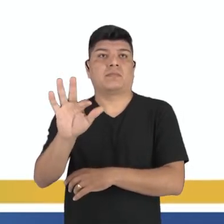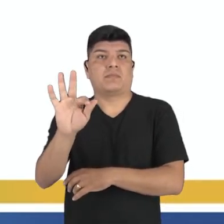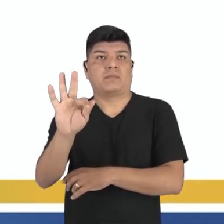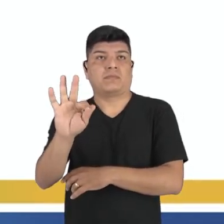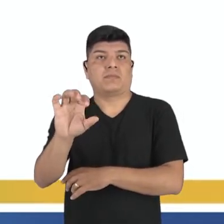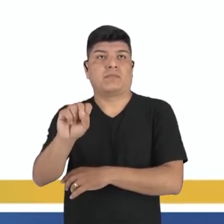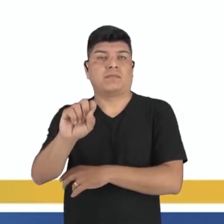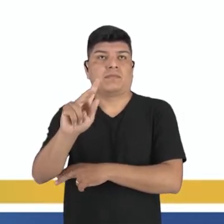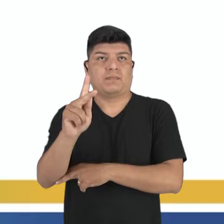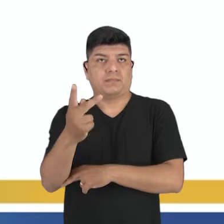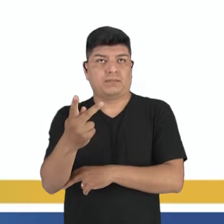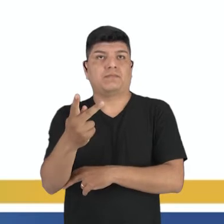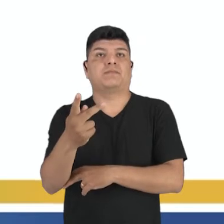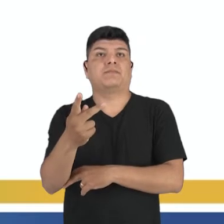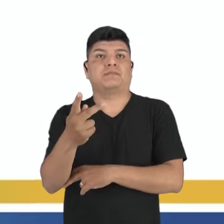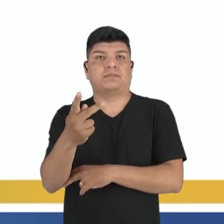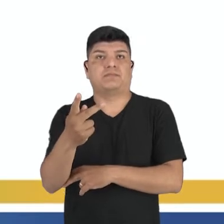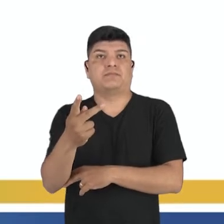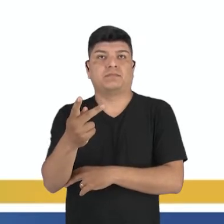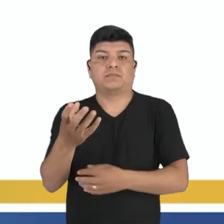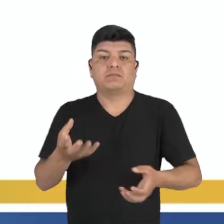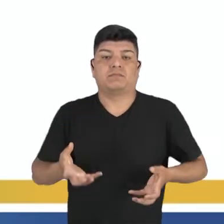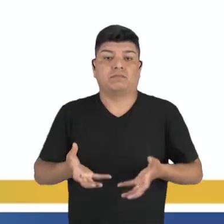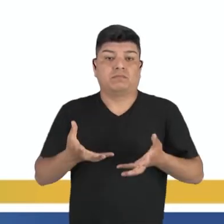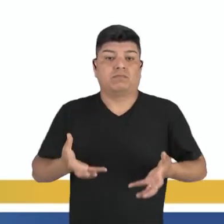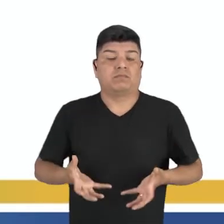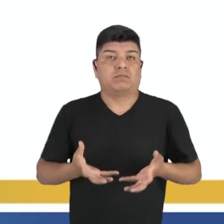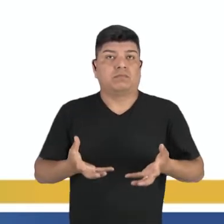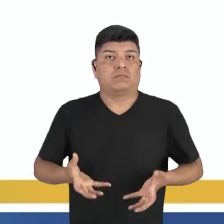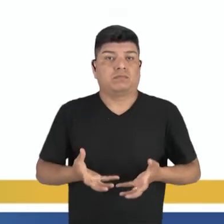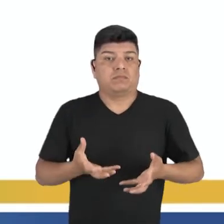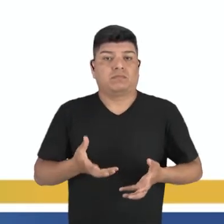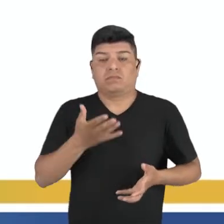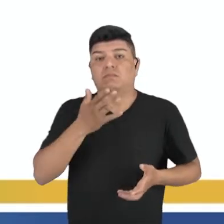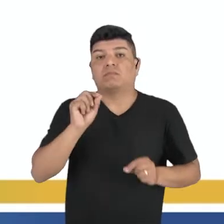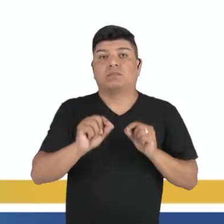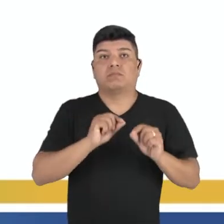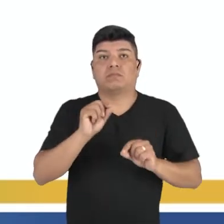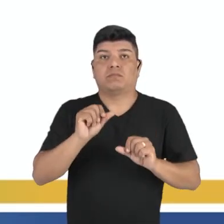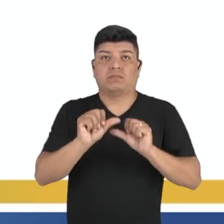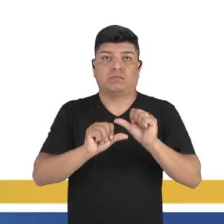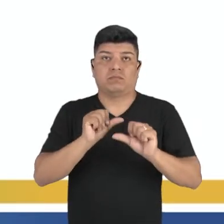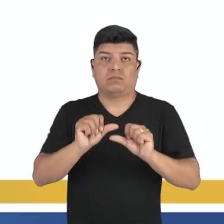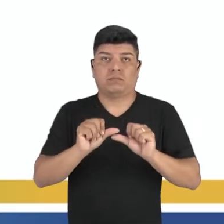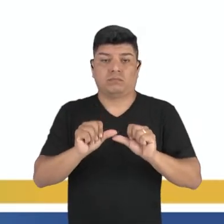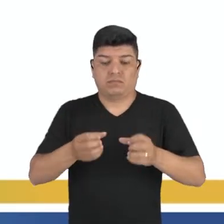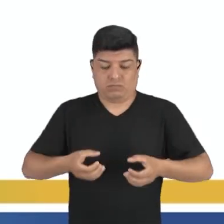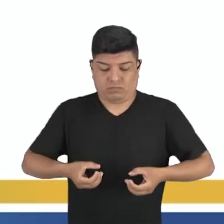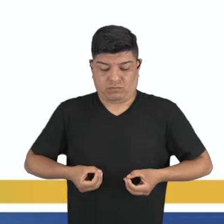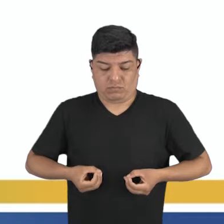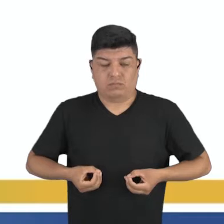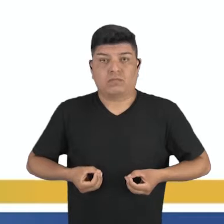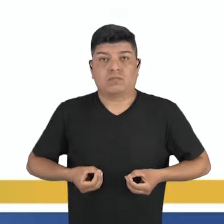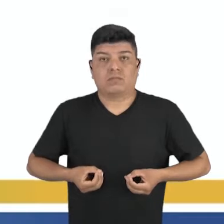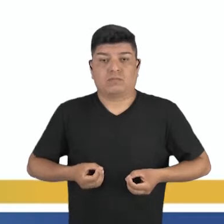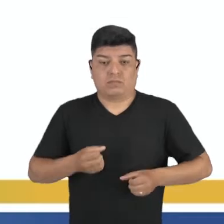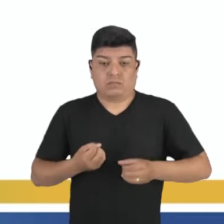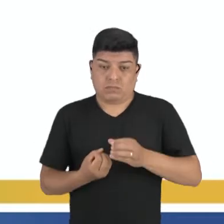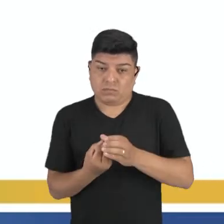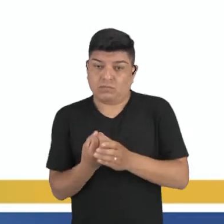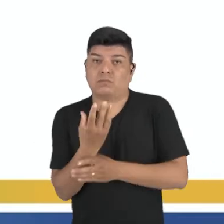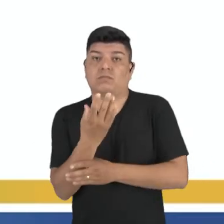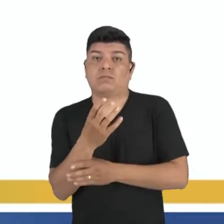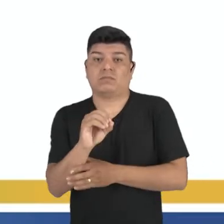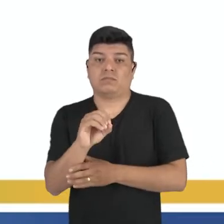é justamente o folículo estimulante que vai maturar o ovócito para que ele se torne um óvulo, tá?